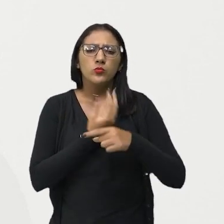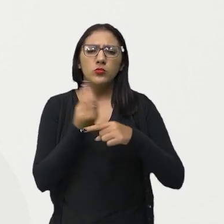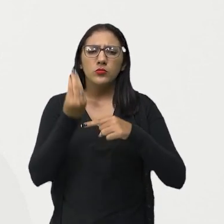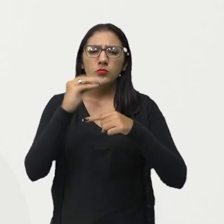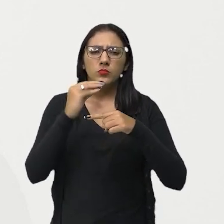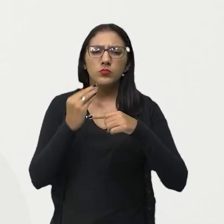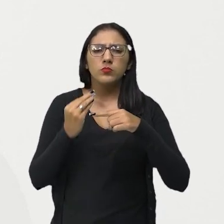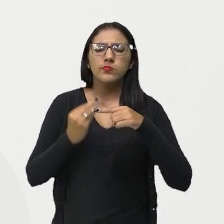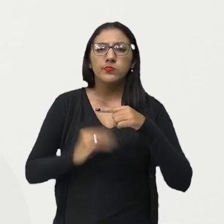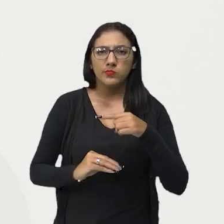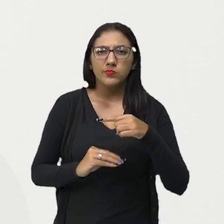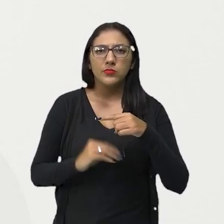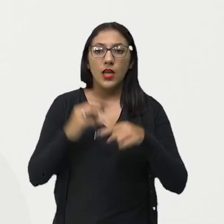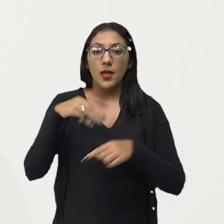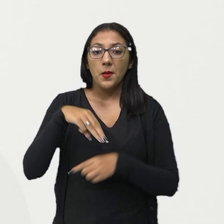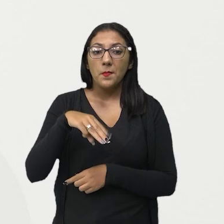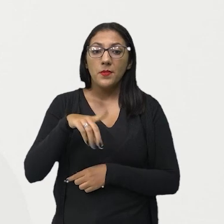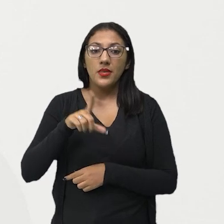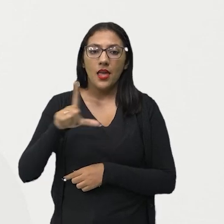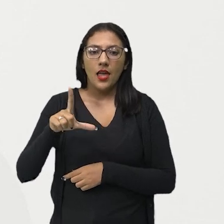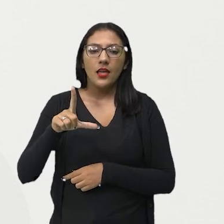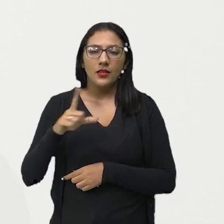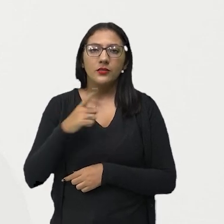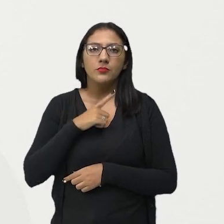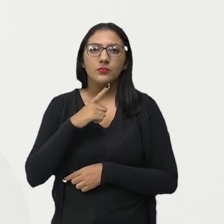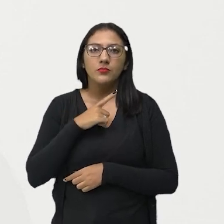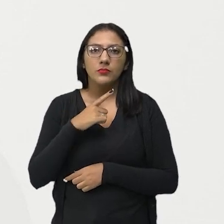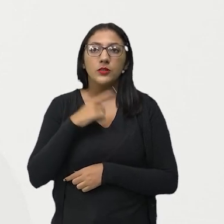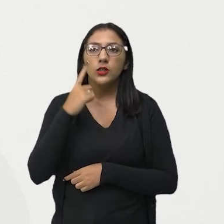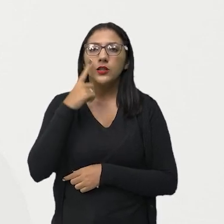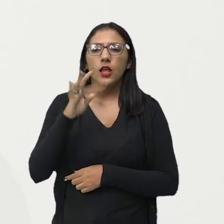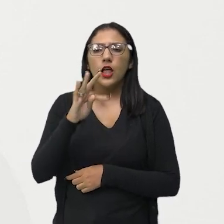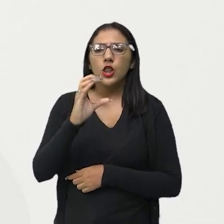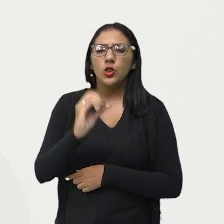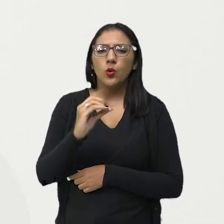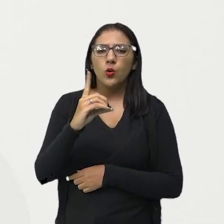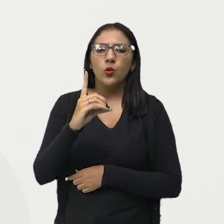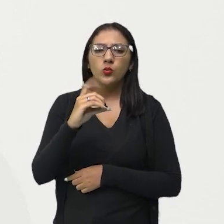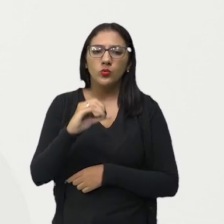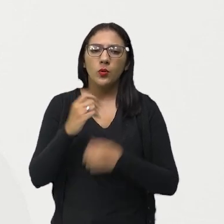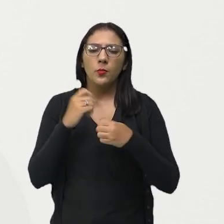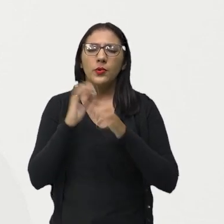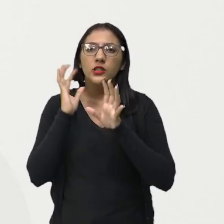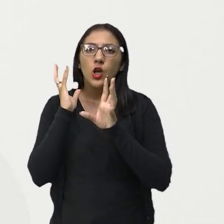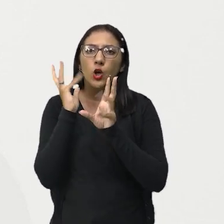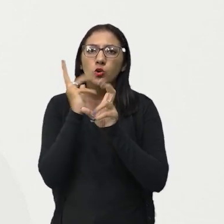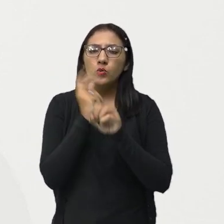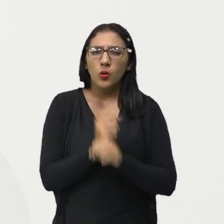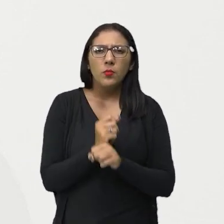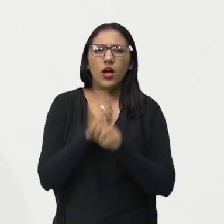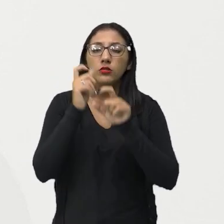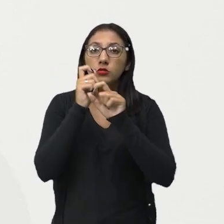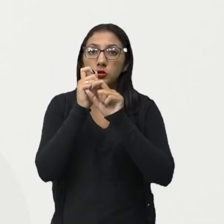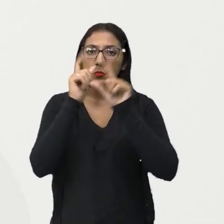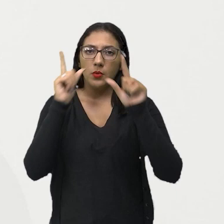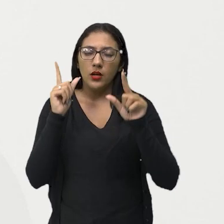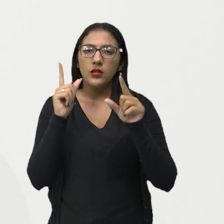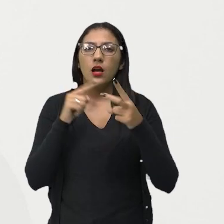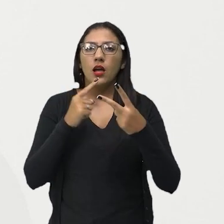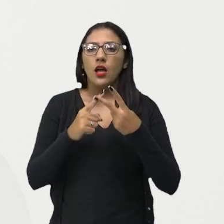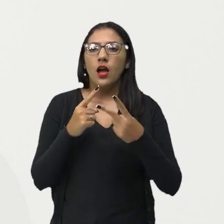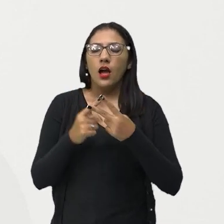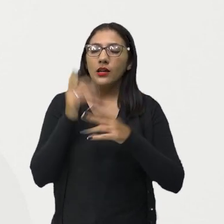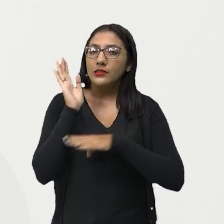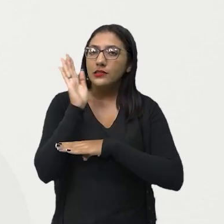de capacidade da jarra ele tomou ao todo? Somando, então, a parte de manhã com